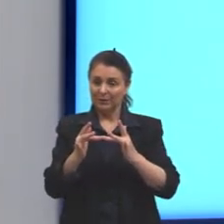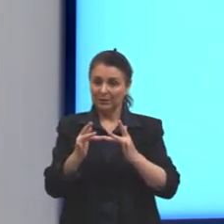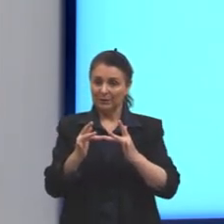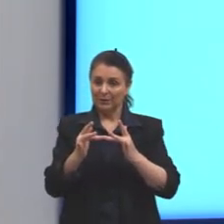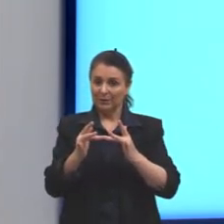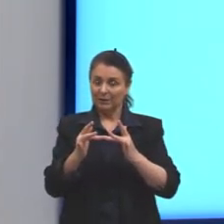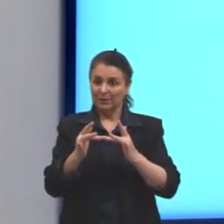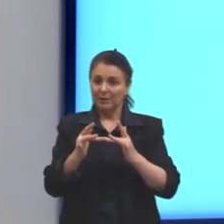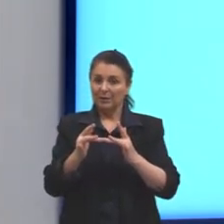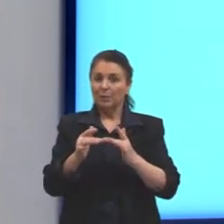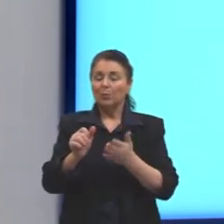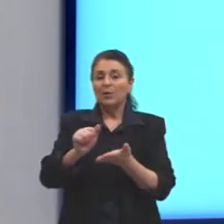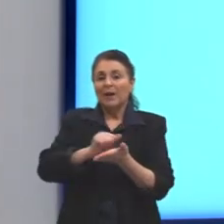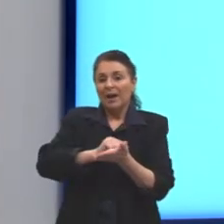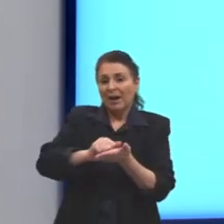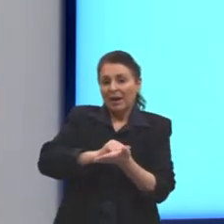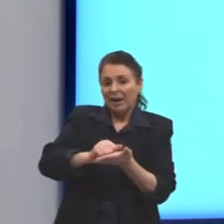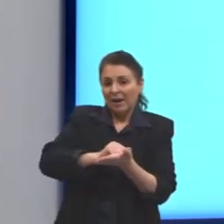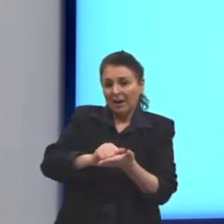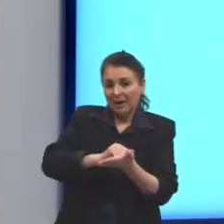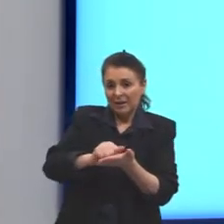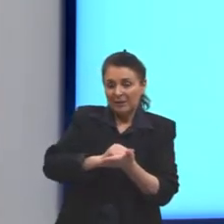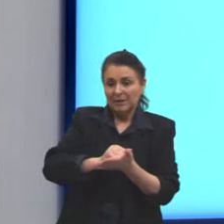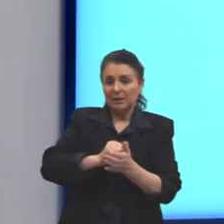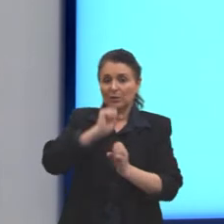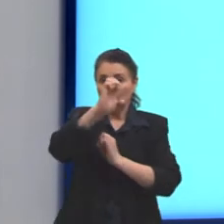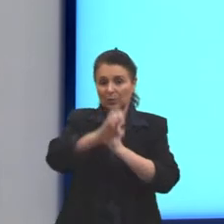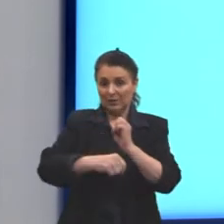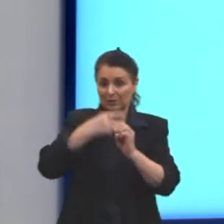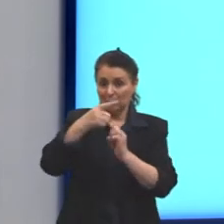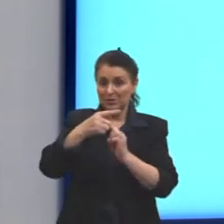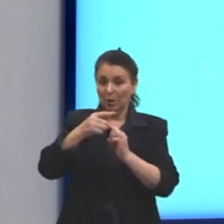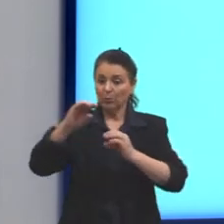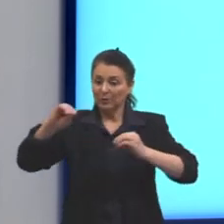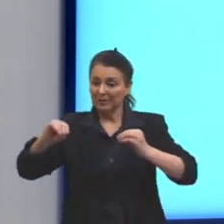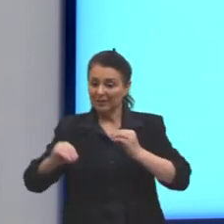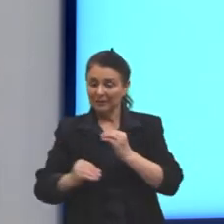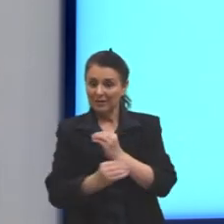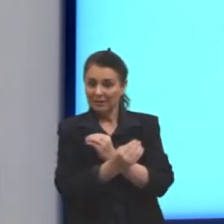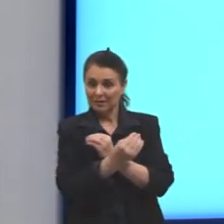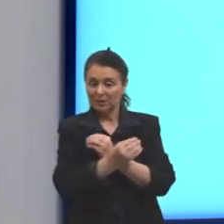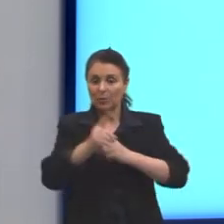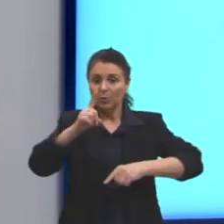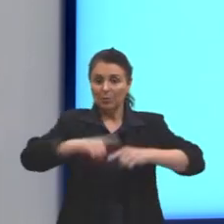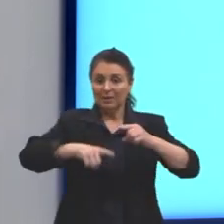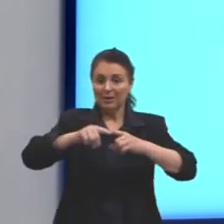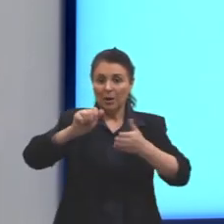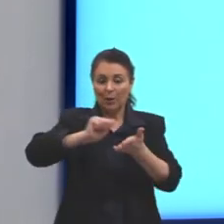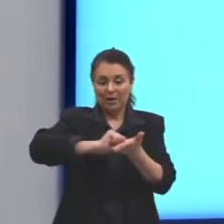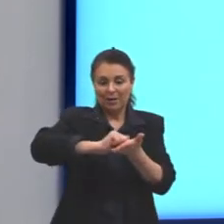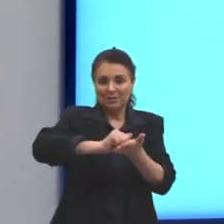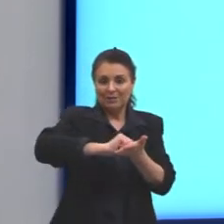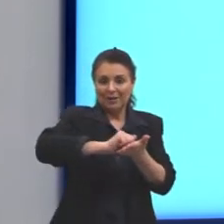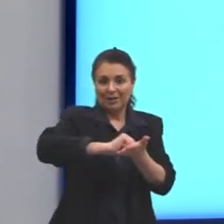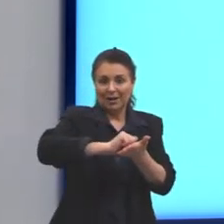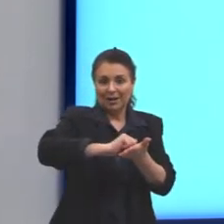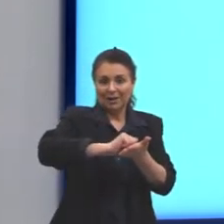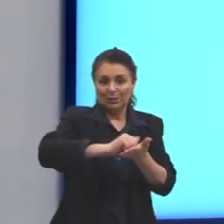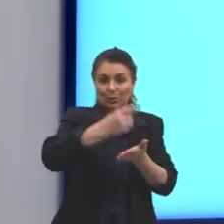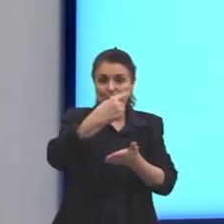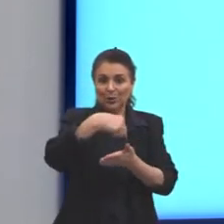juntas por atritos elétrons são transferidos pelo atrito quando um material É esfregado em outro então